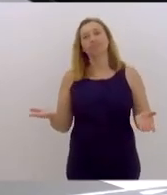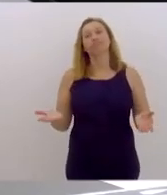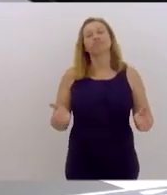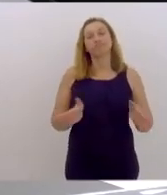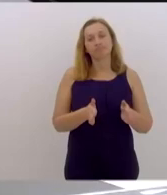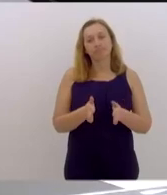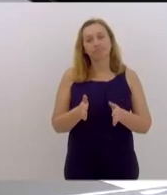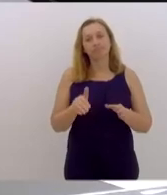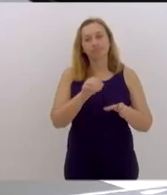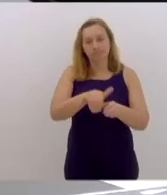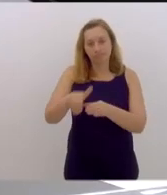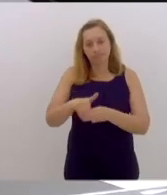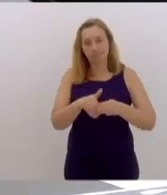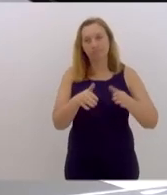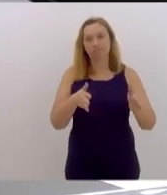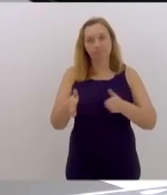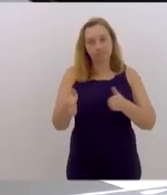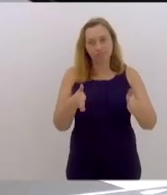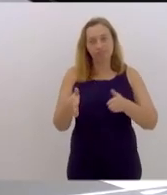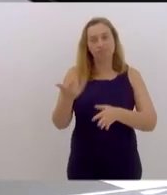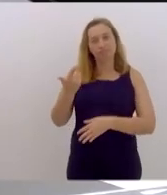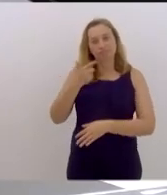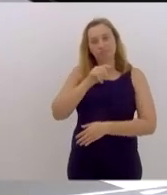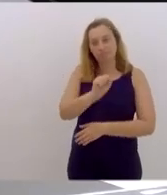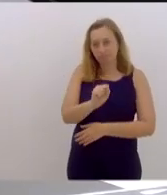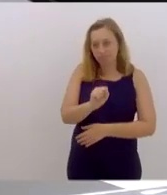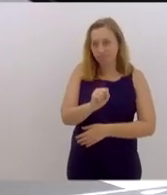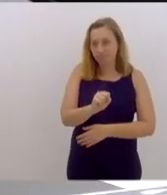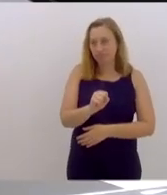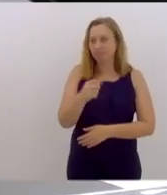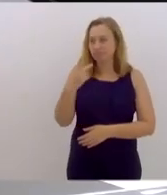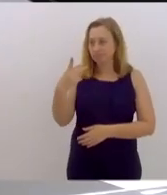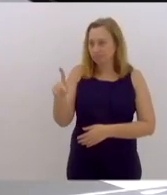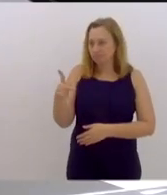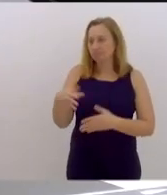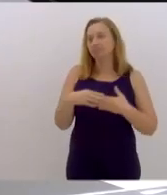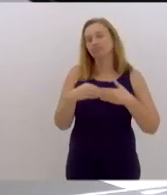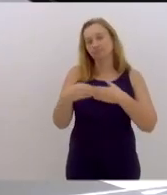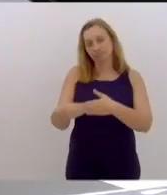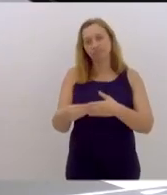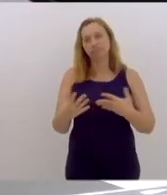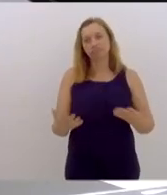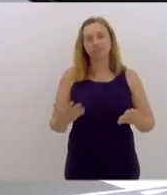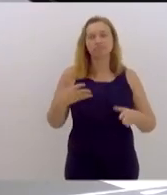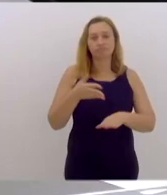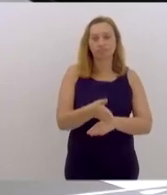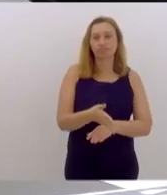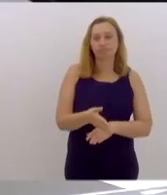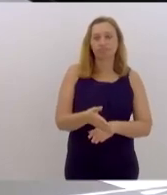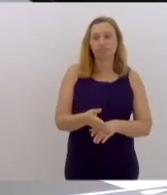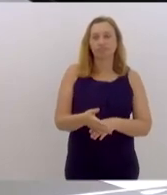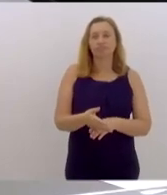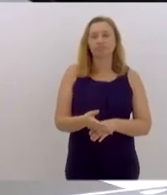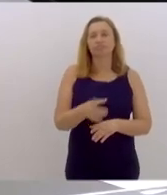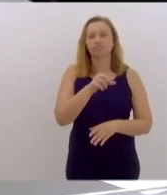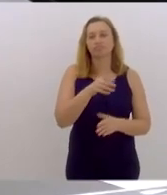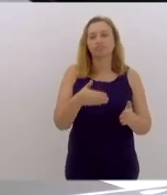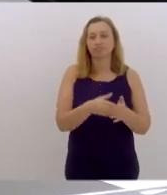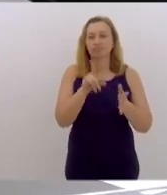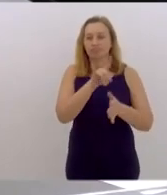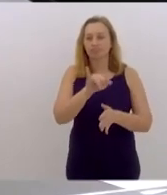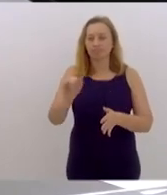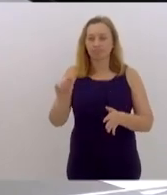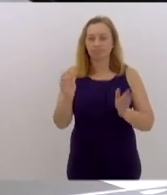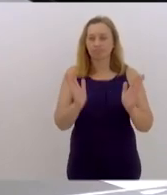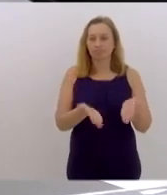eleitoral também tem a gente conseguir com a sua condução chegar aqui até a data de hoje